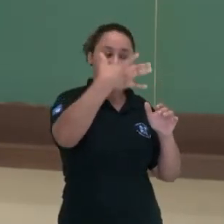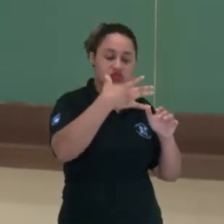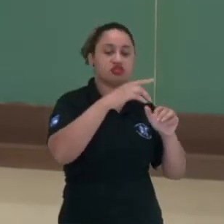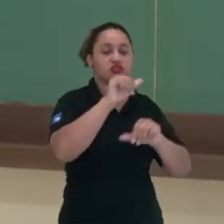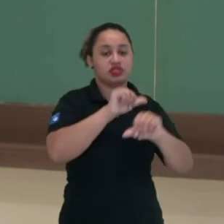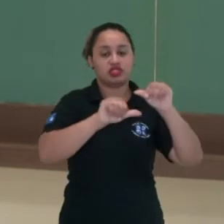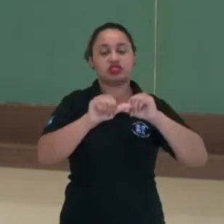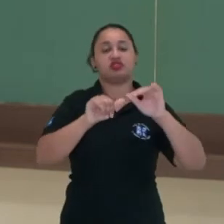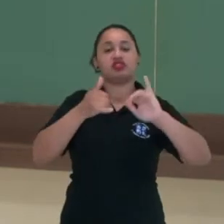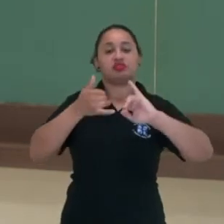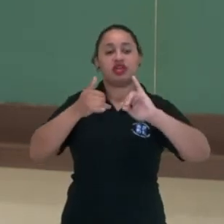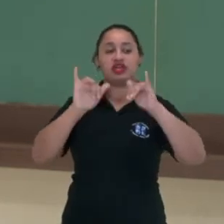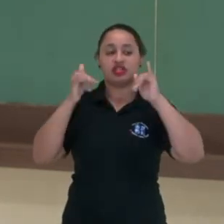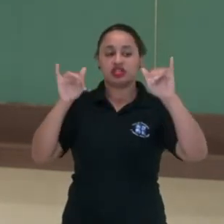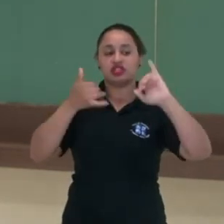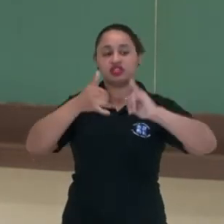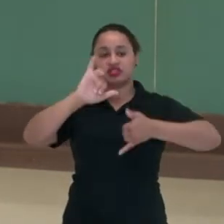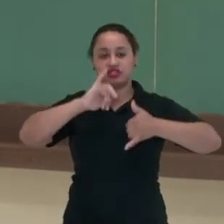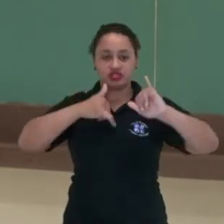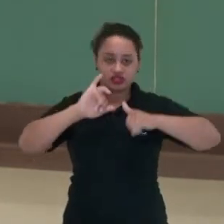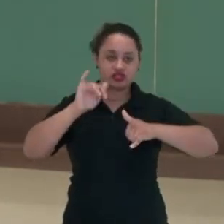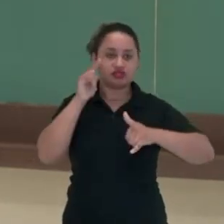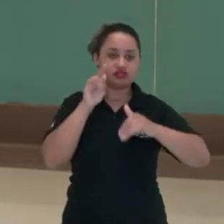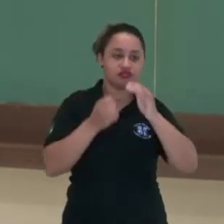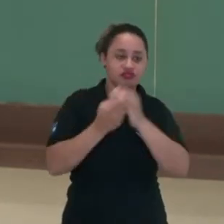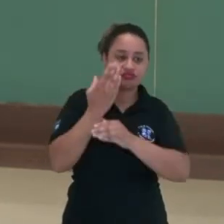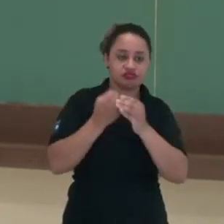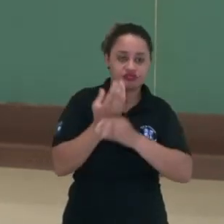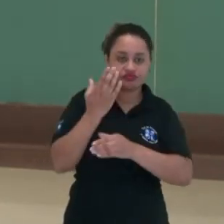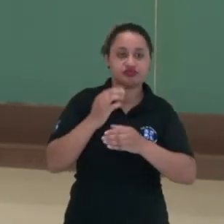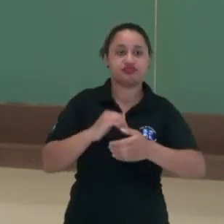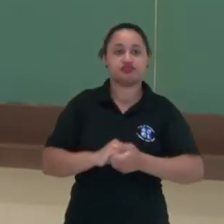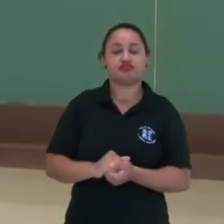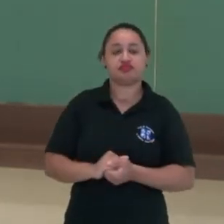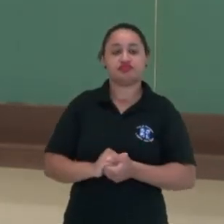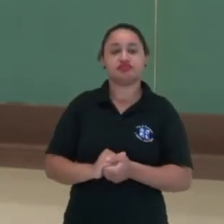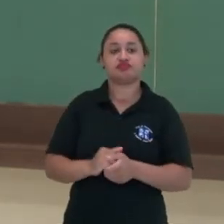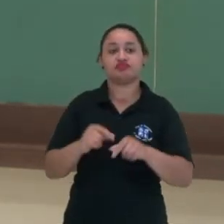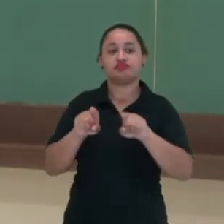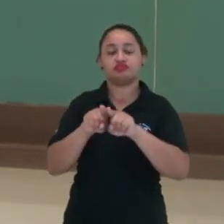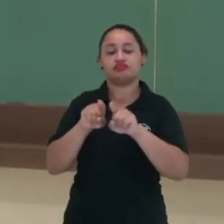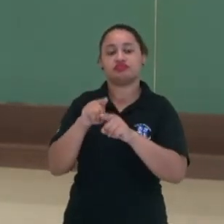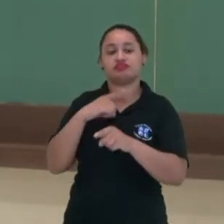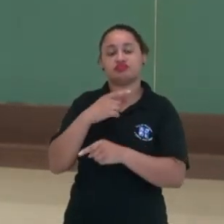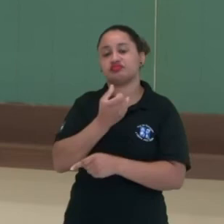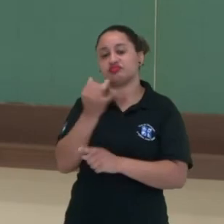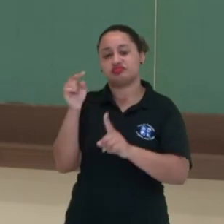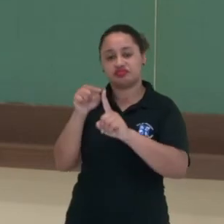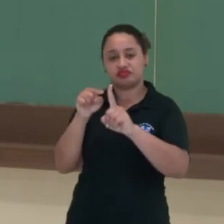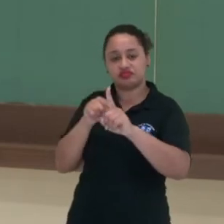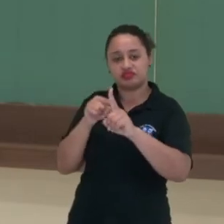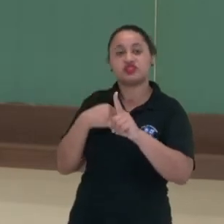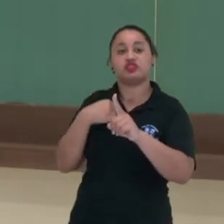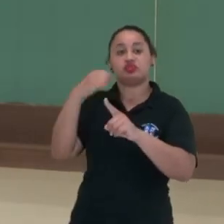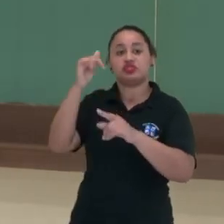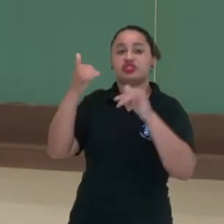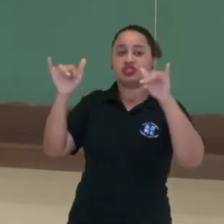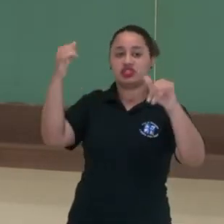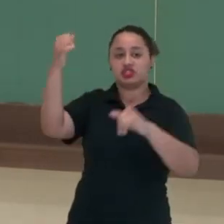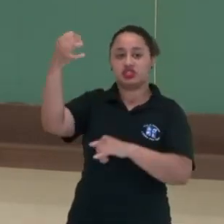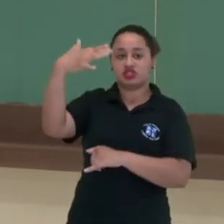química, para produzir o alimento delas, né? E existem alguns tipos de energia luminosa. Por exemplo,